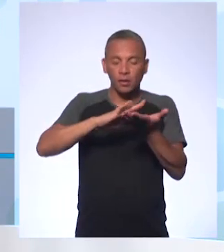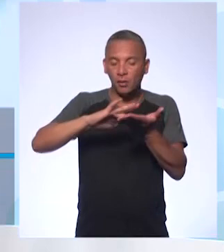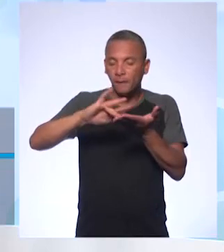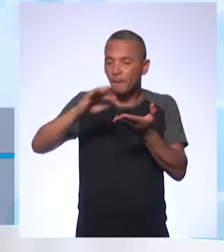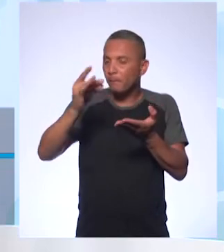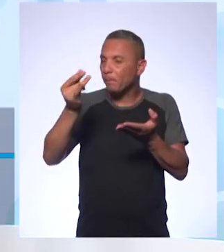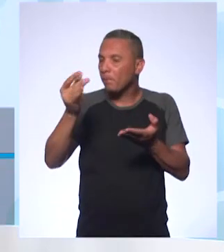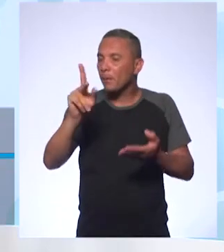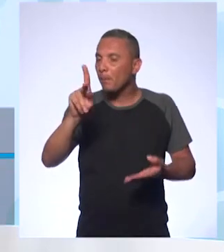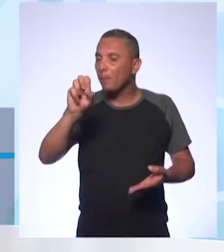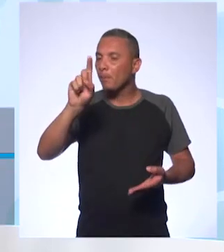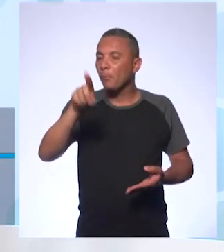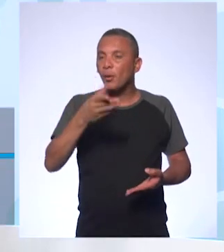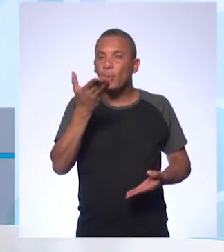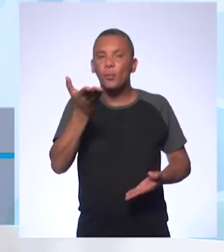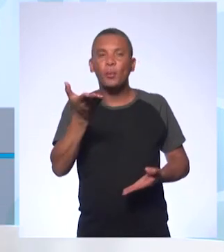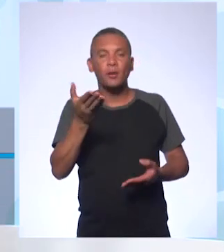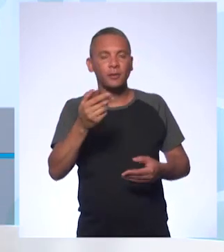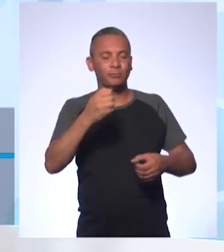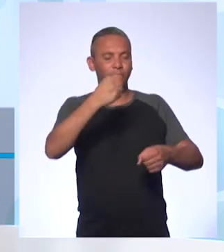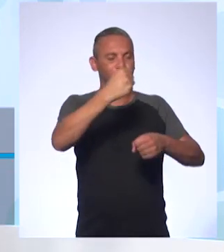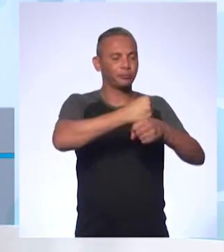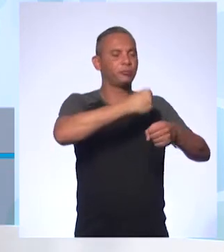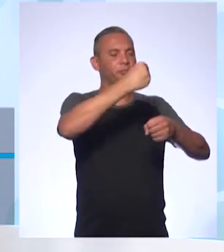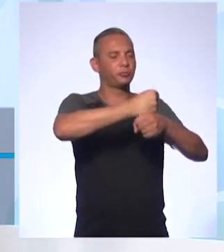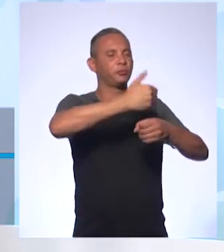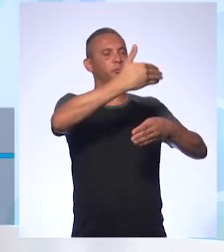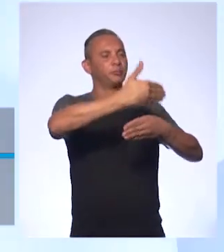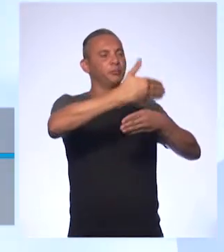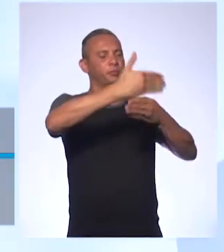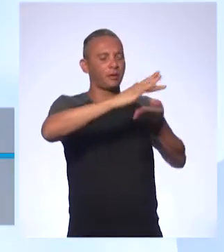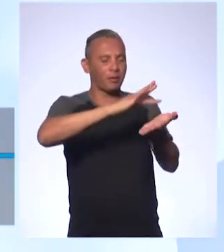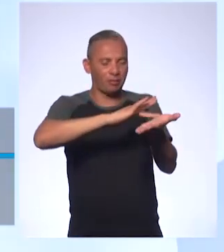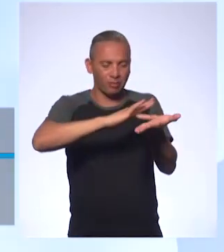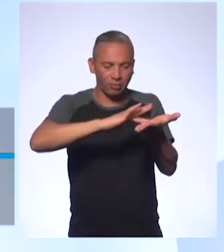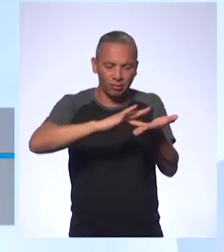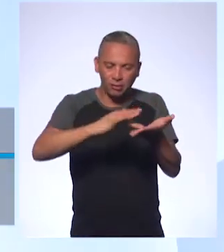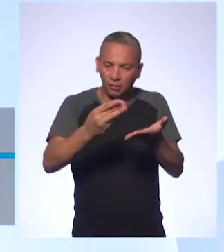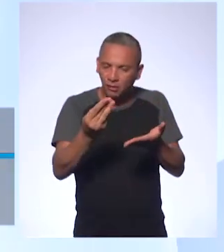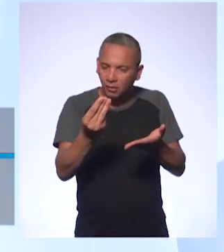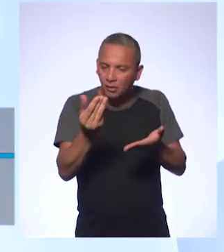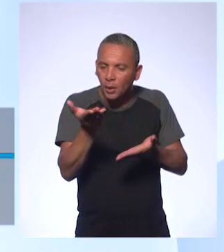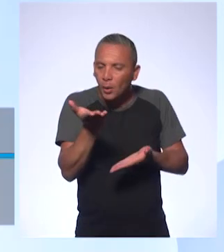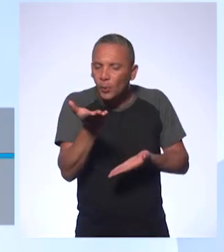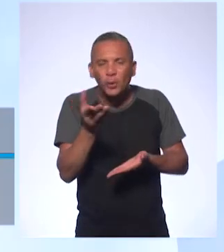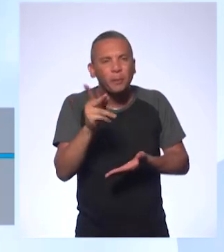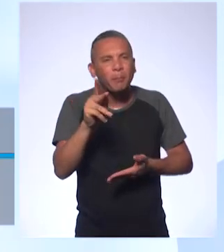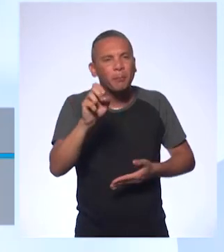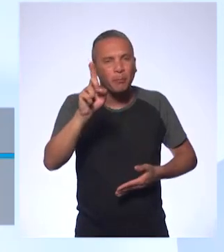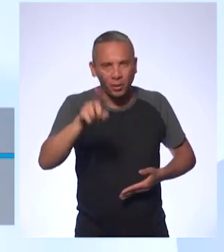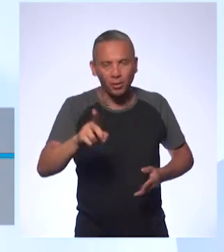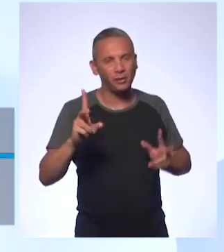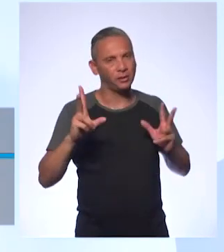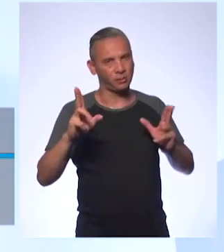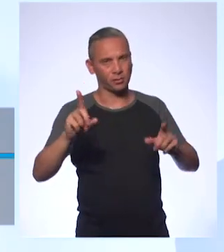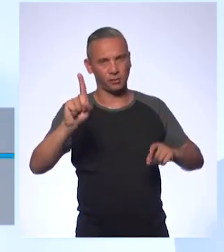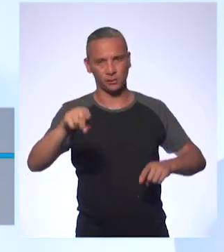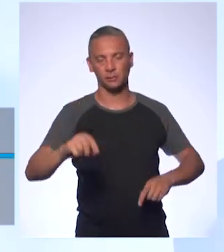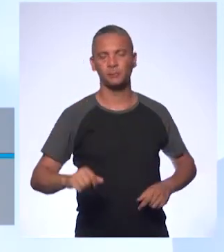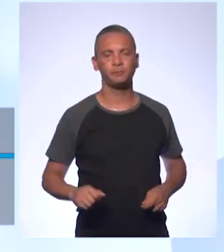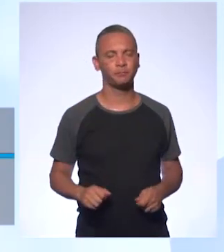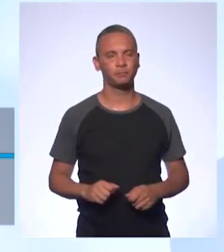construções, quando a gente constrói alguma coisa e gera pó? Então, nesse sentido,